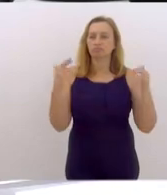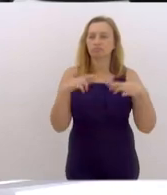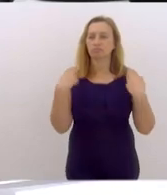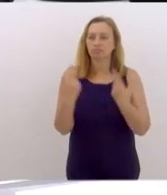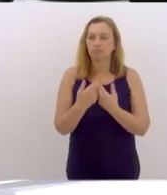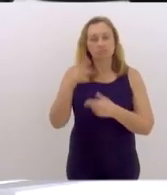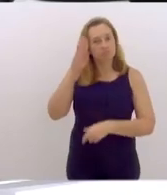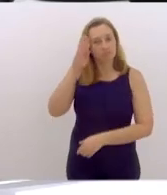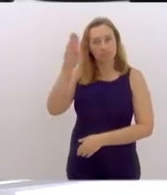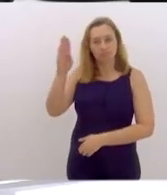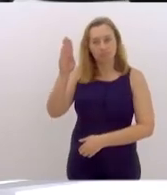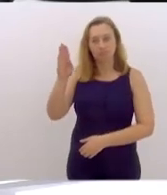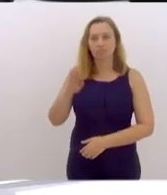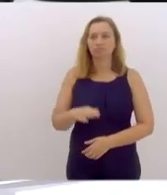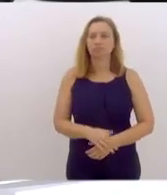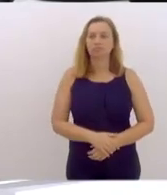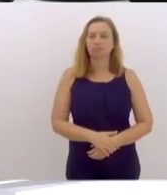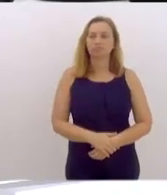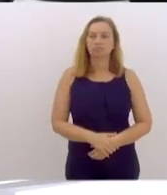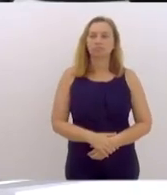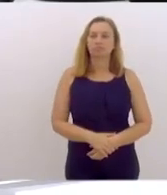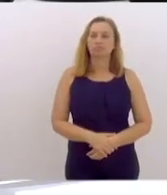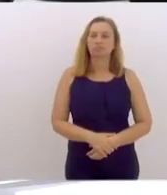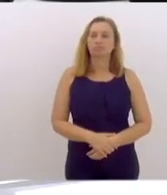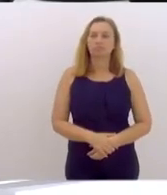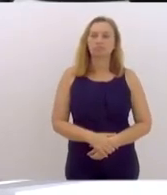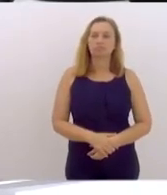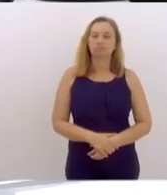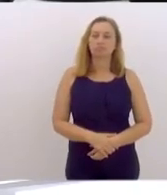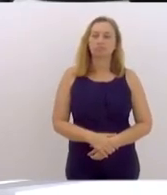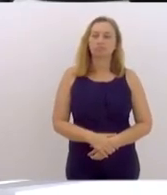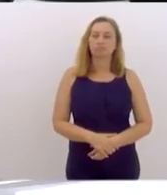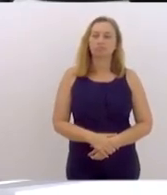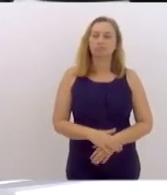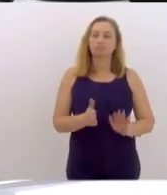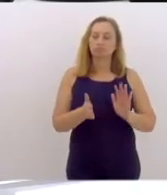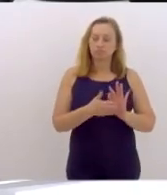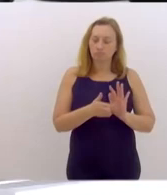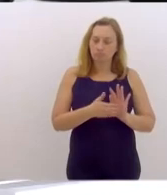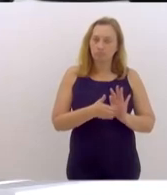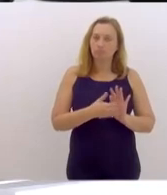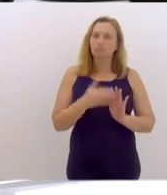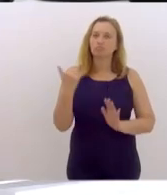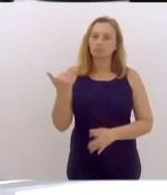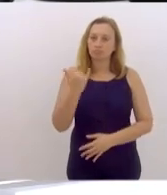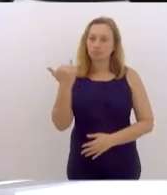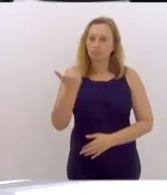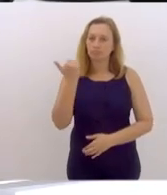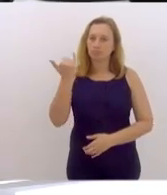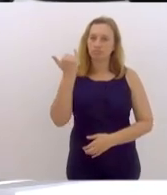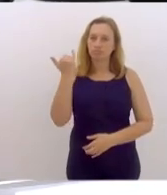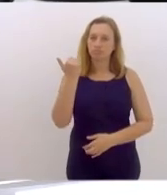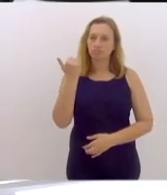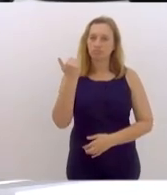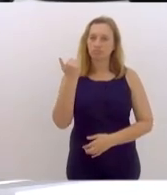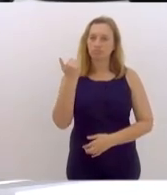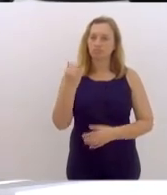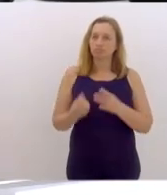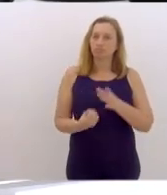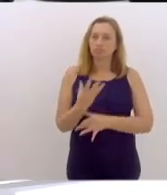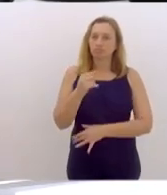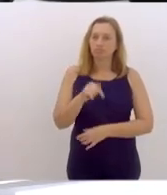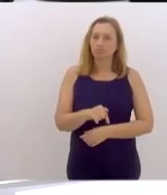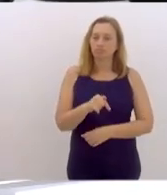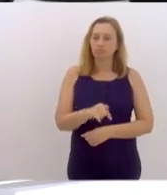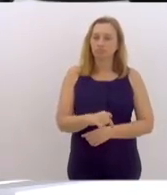fundamental acho que essa é uma uma proposta muito importante que foi construída